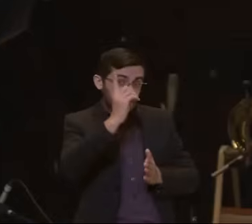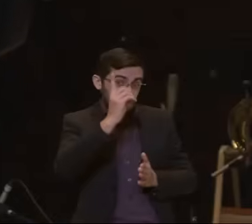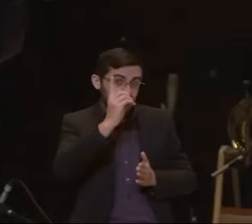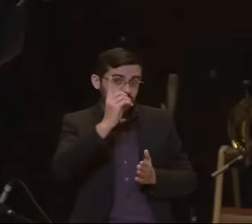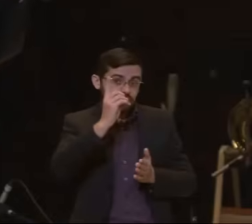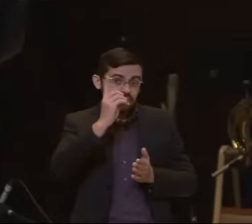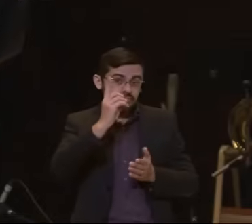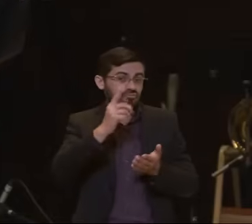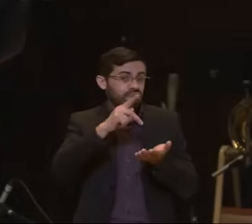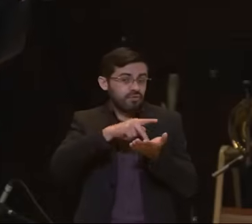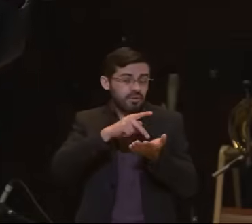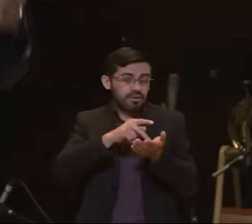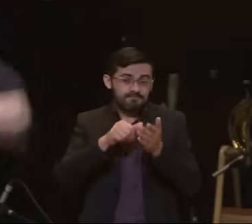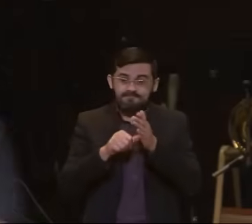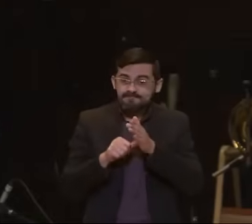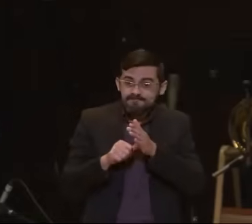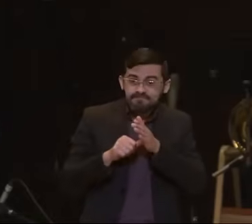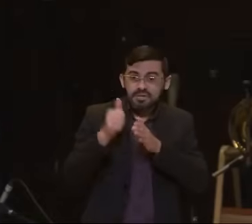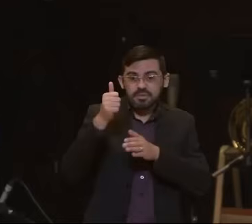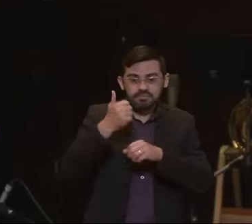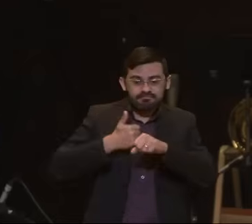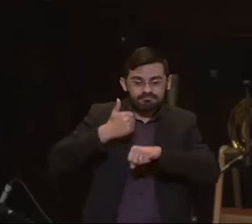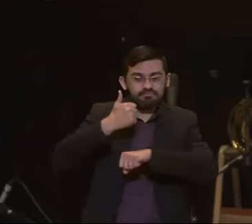palavra de Deus em primeiro lugar.